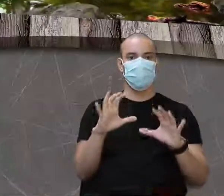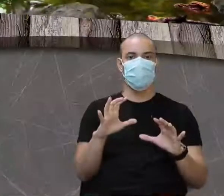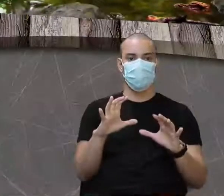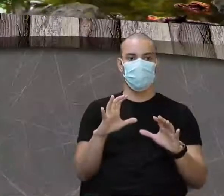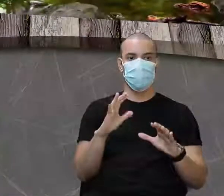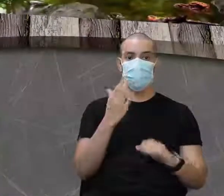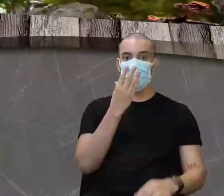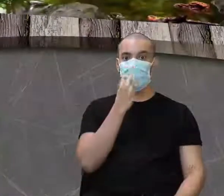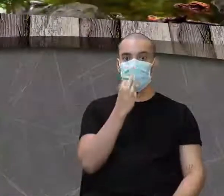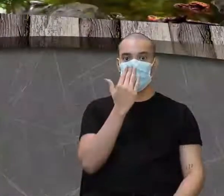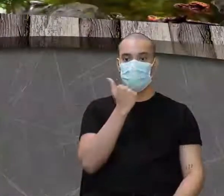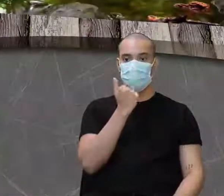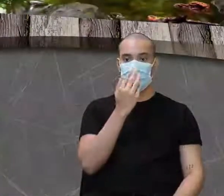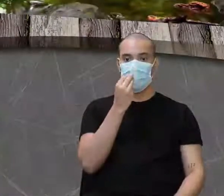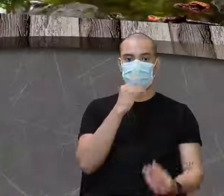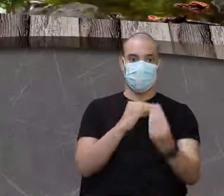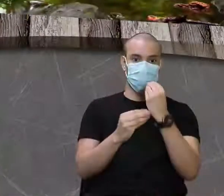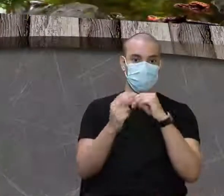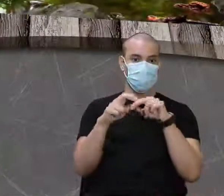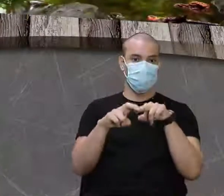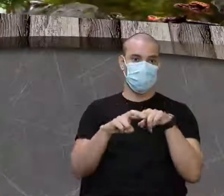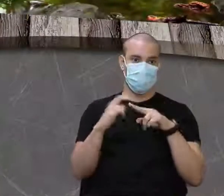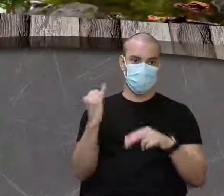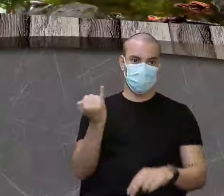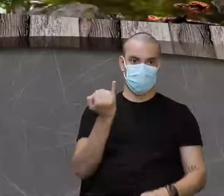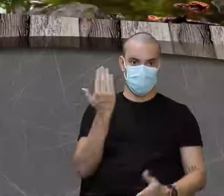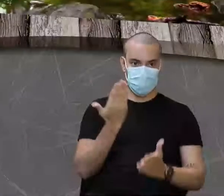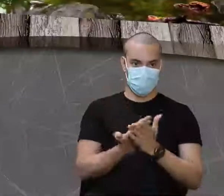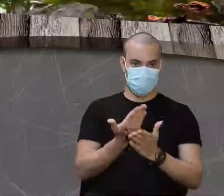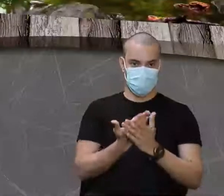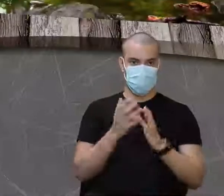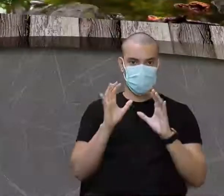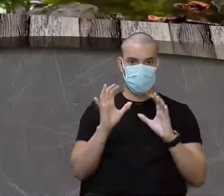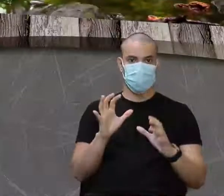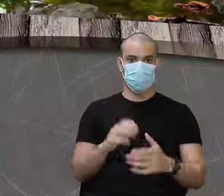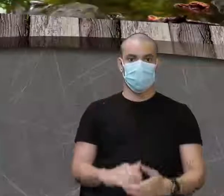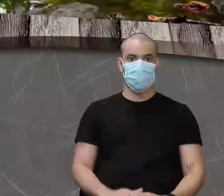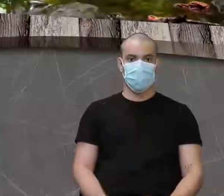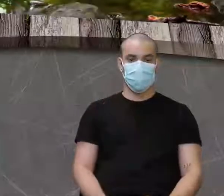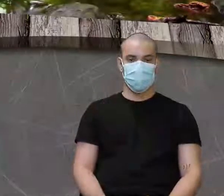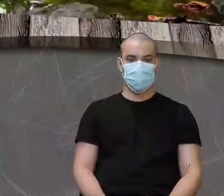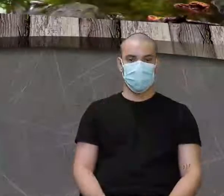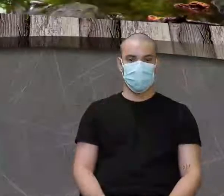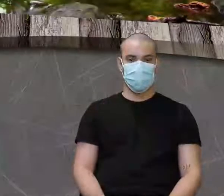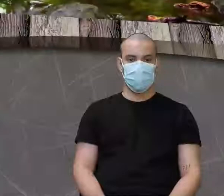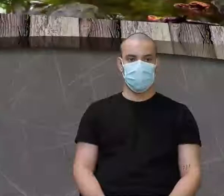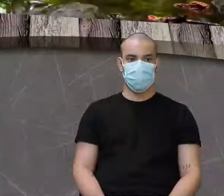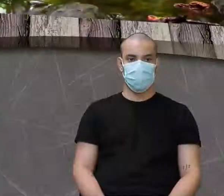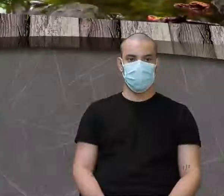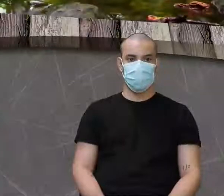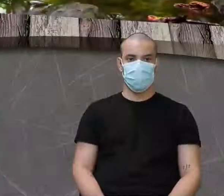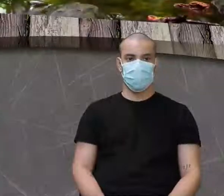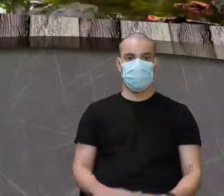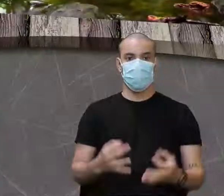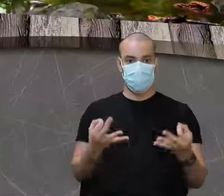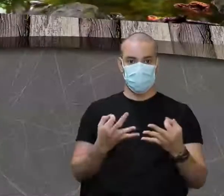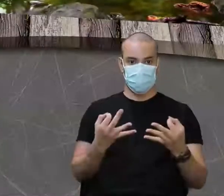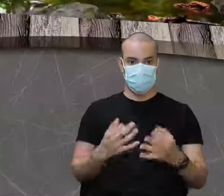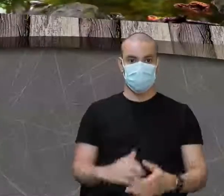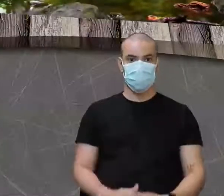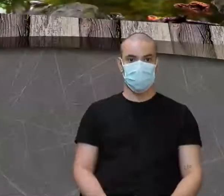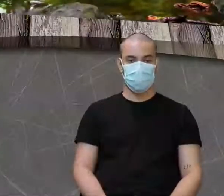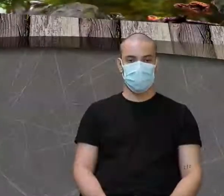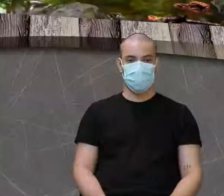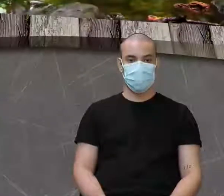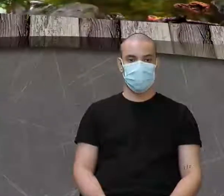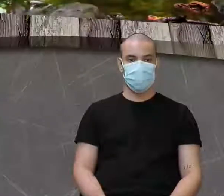alimento. Por isso é tão importante a gente estar estudando esse conceito. Perfeito, galera? Então, deixa